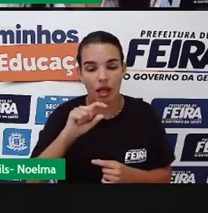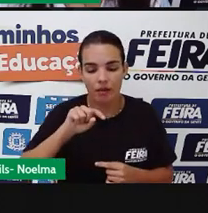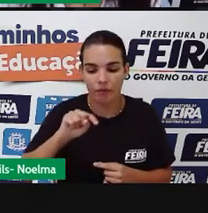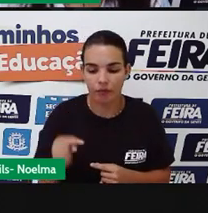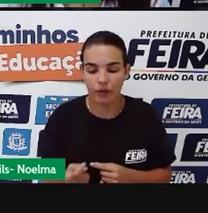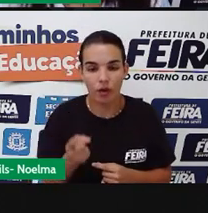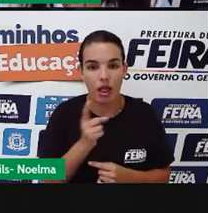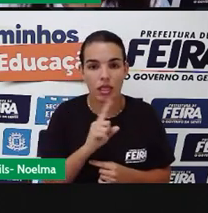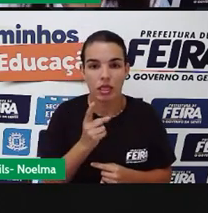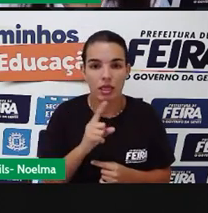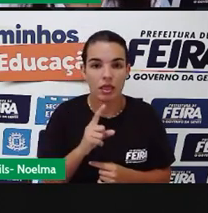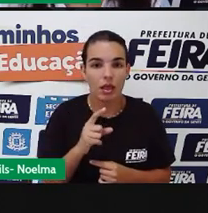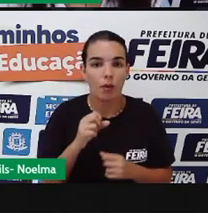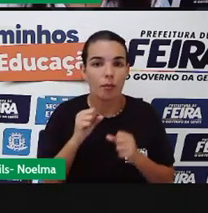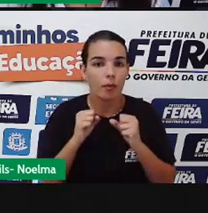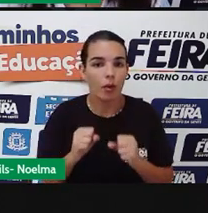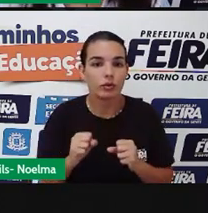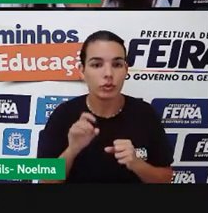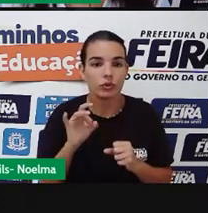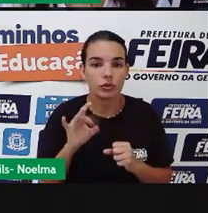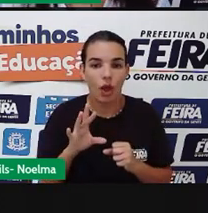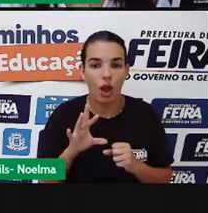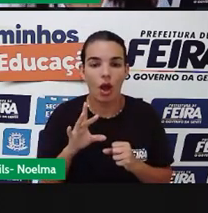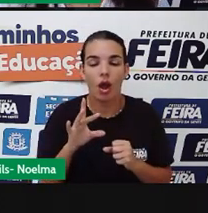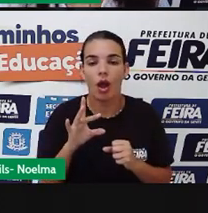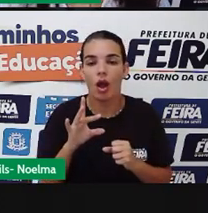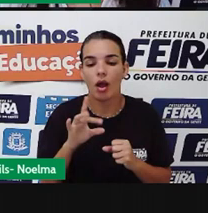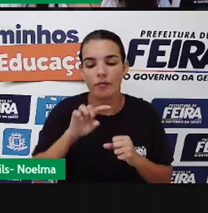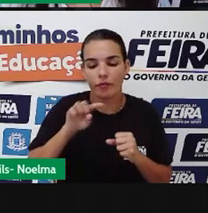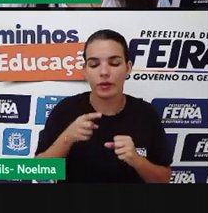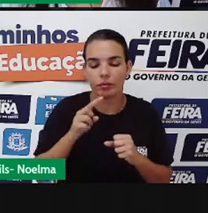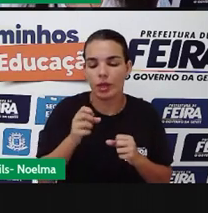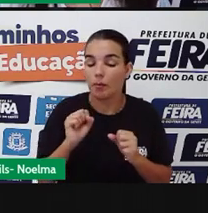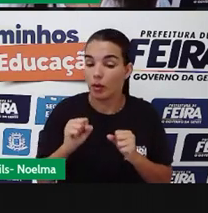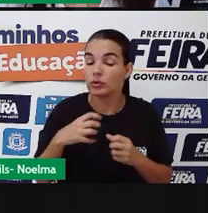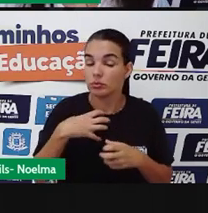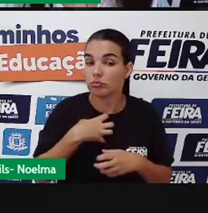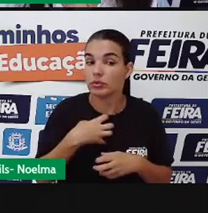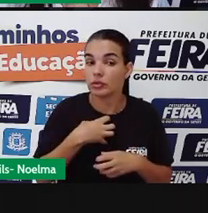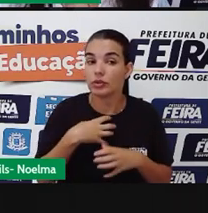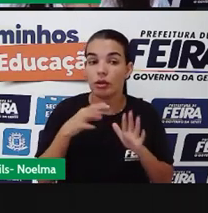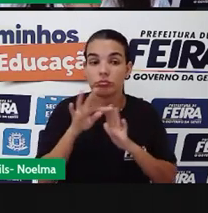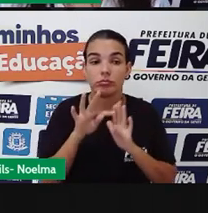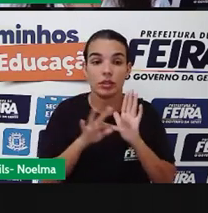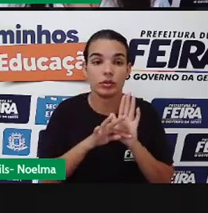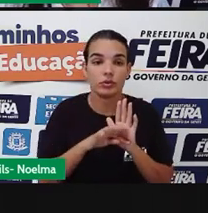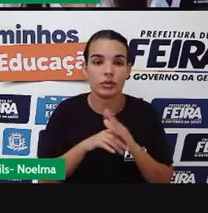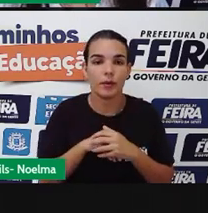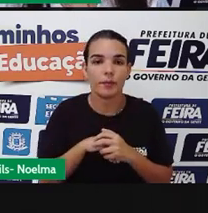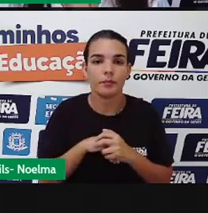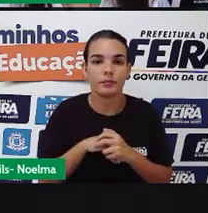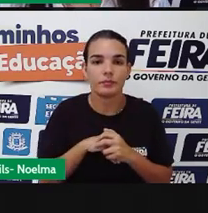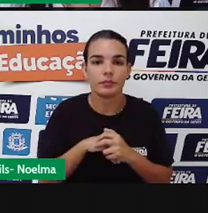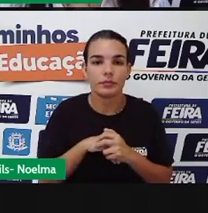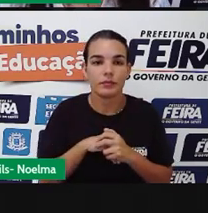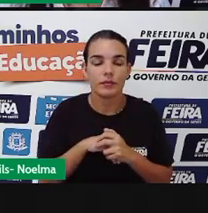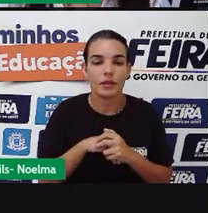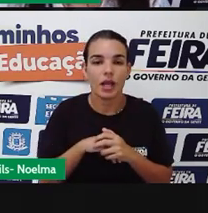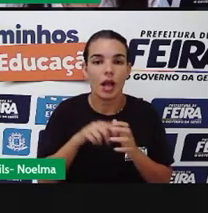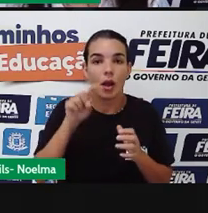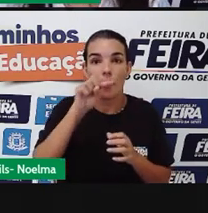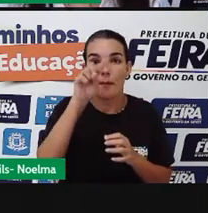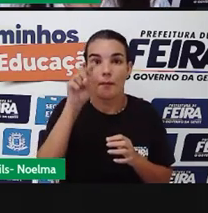serve somente para isso, ela pode mudar o sentido do texto. Ponto de interrogação que é usado quando a frase indica